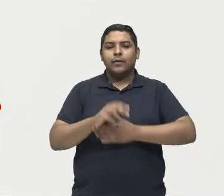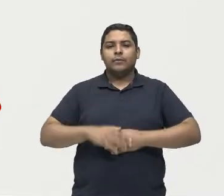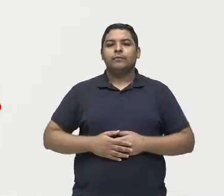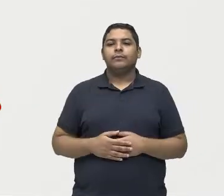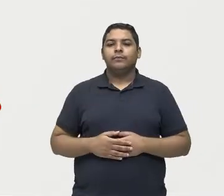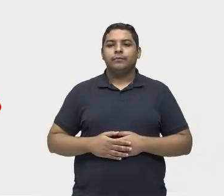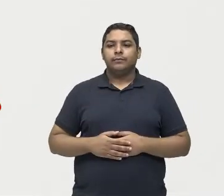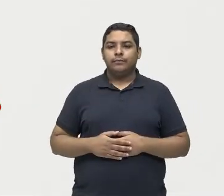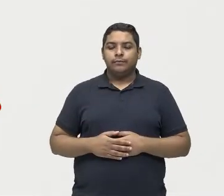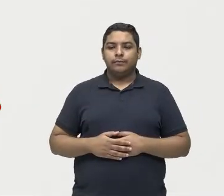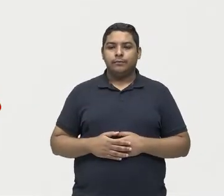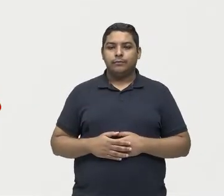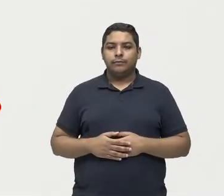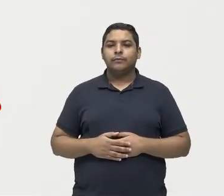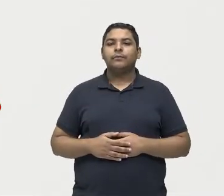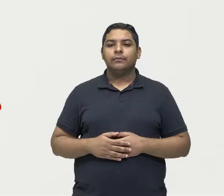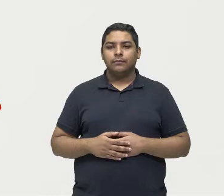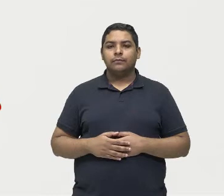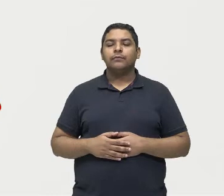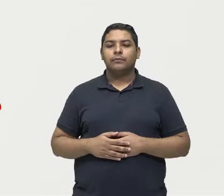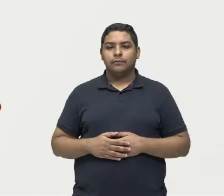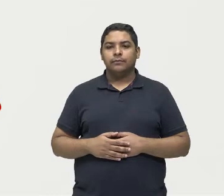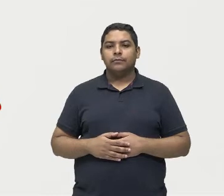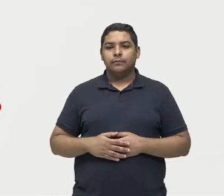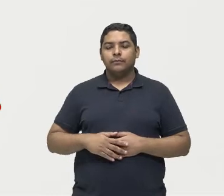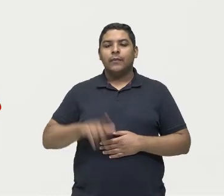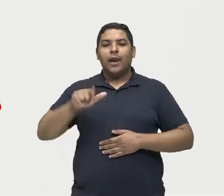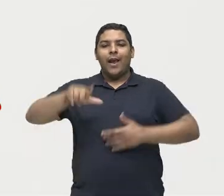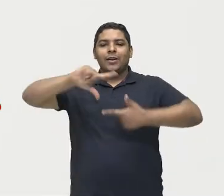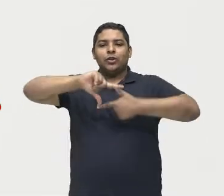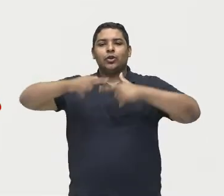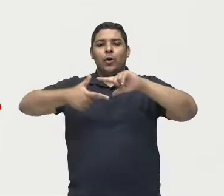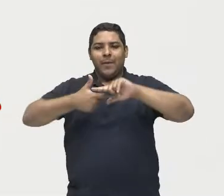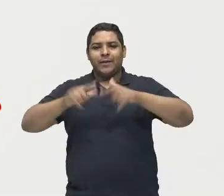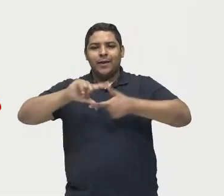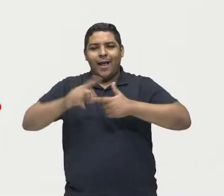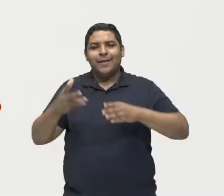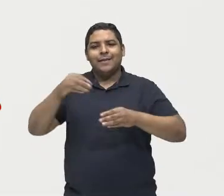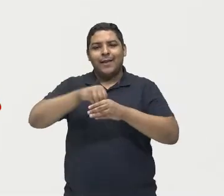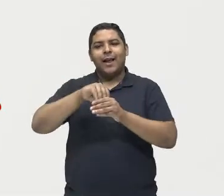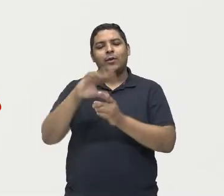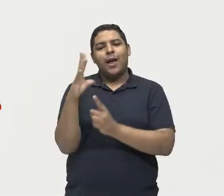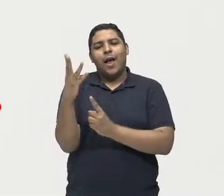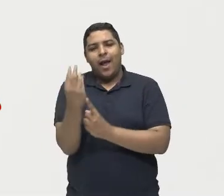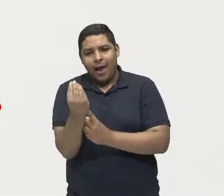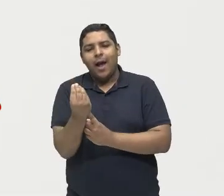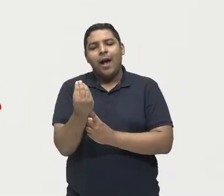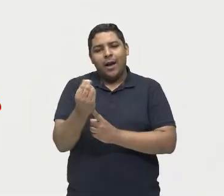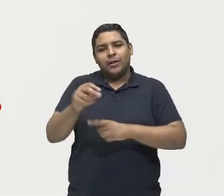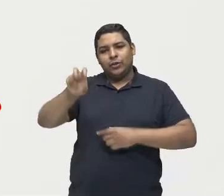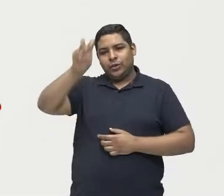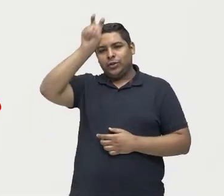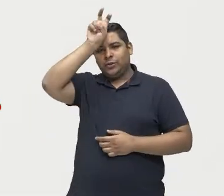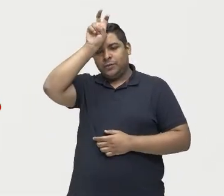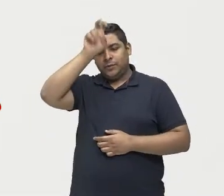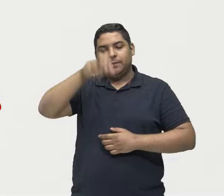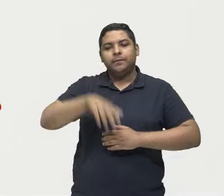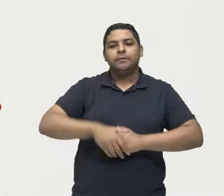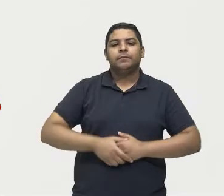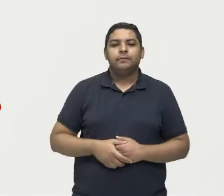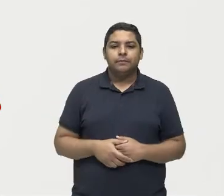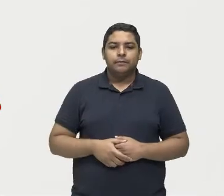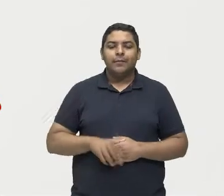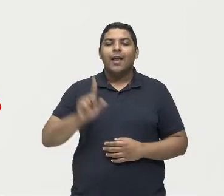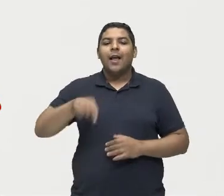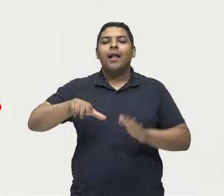desenho. Então, toda a questão geometrizante na arte egípcia, ok? Então, é chamada também de lei